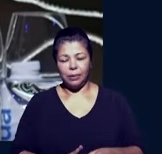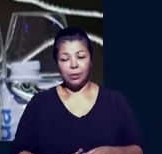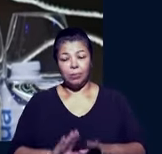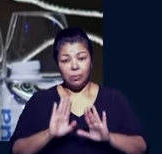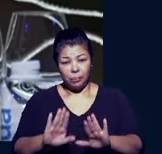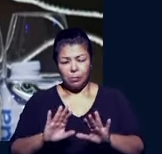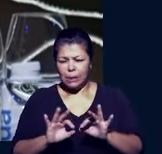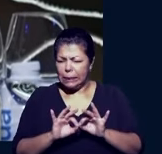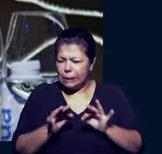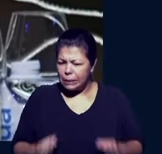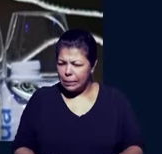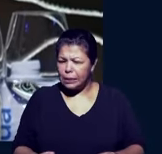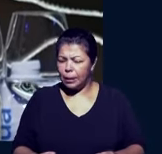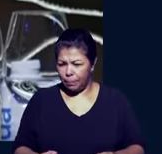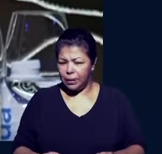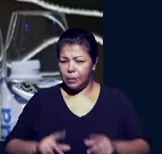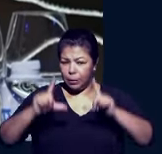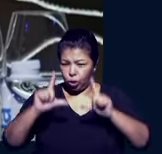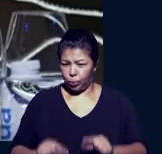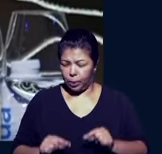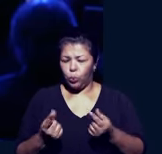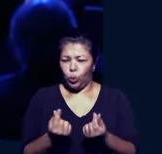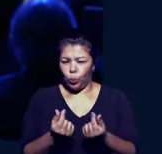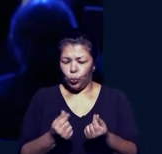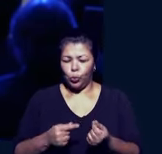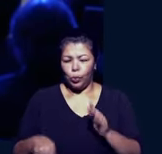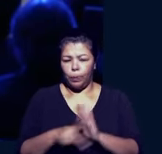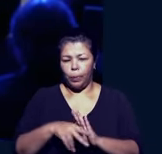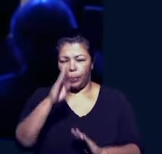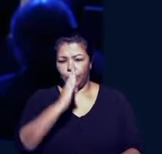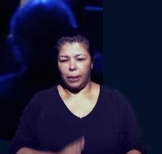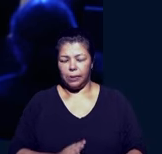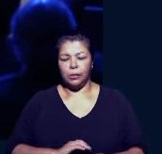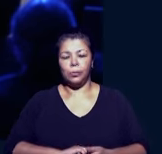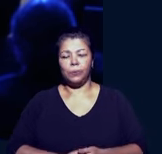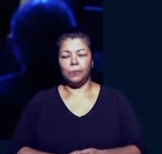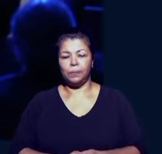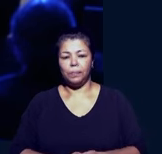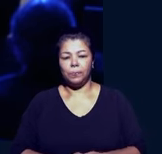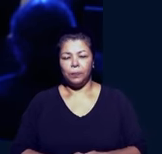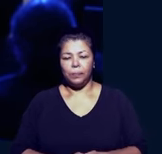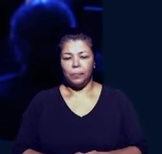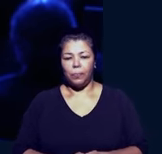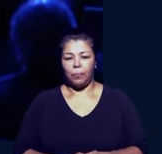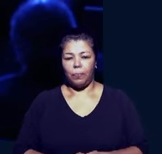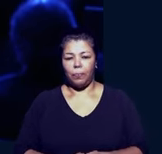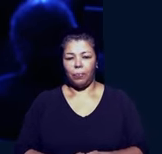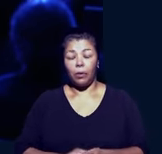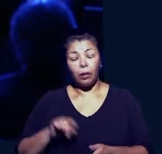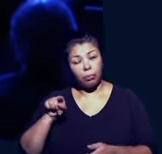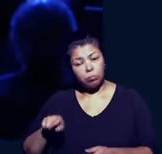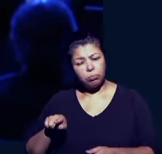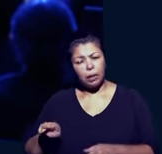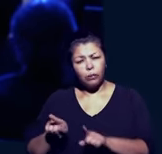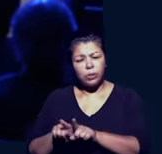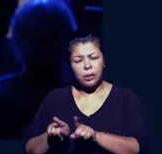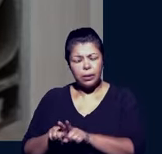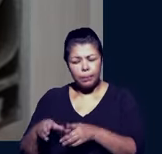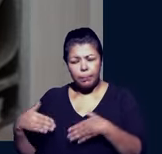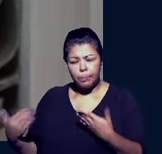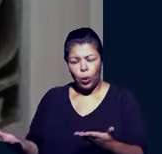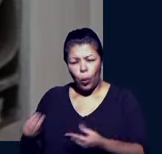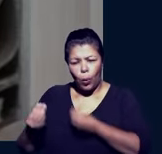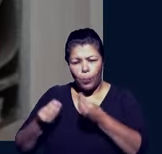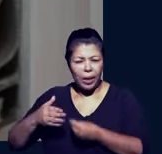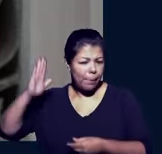simples menos custo pro Brasil Governador Eler pro Pará na sua avaliação a reforma tal como